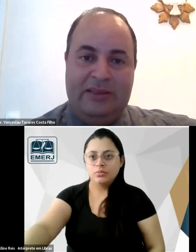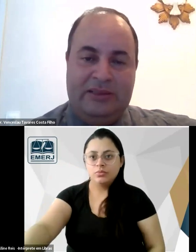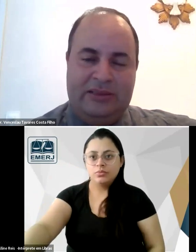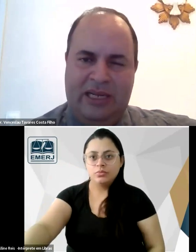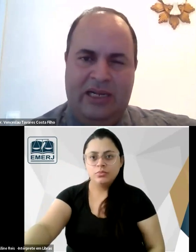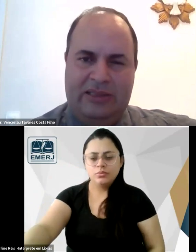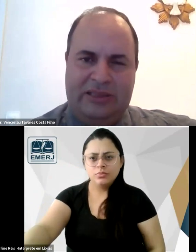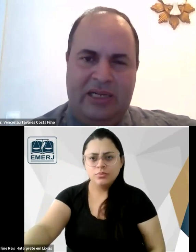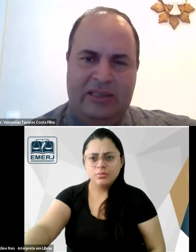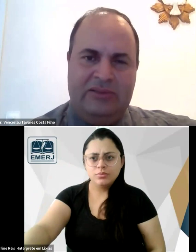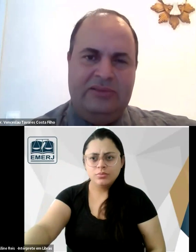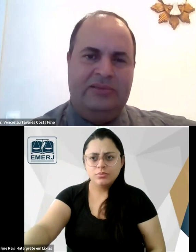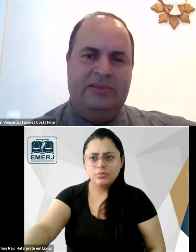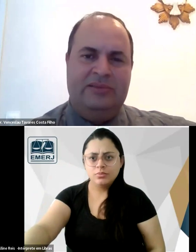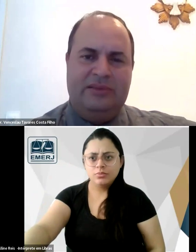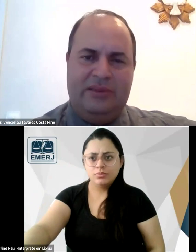já